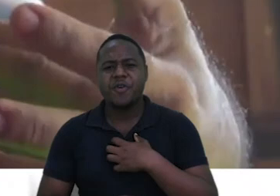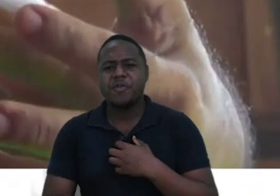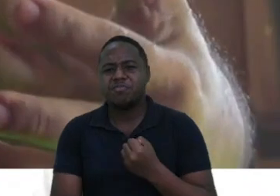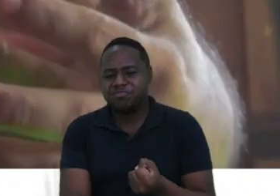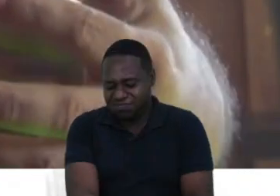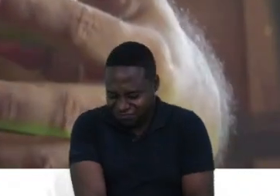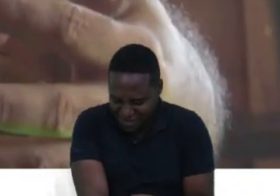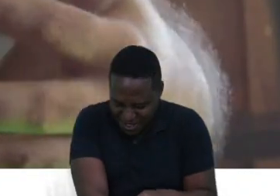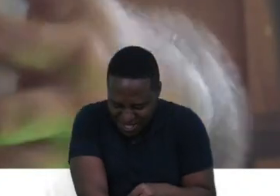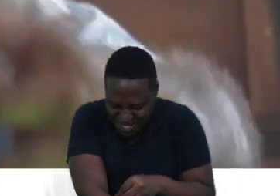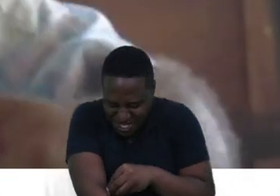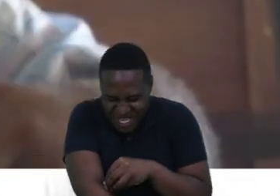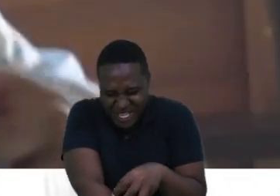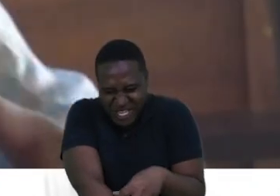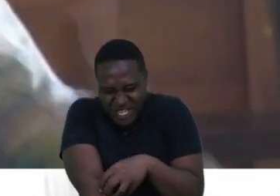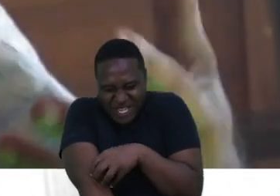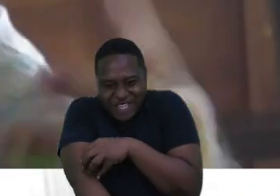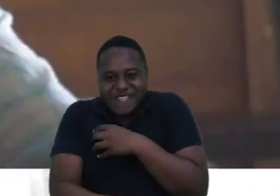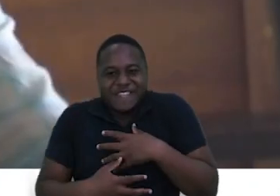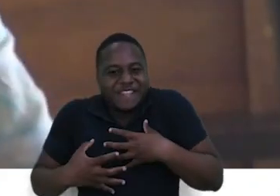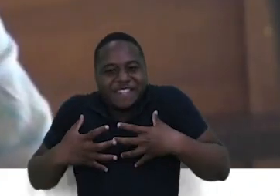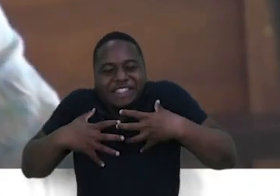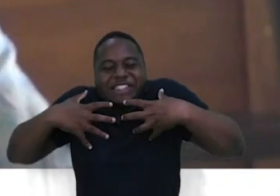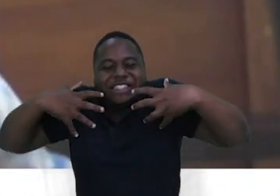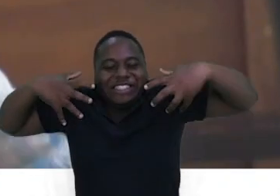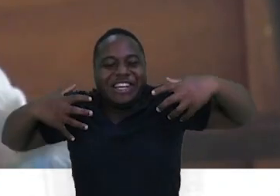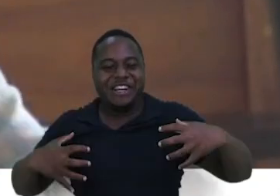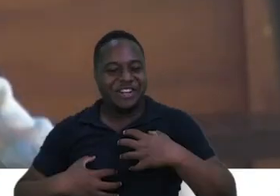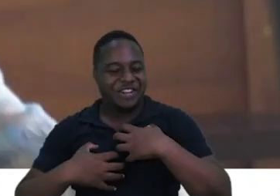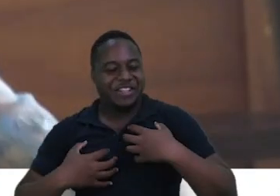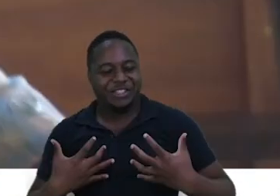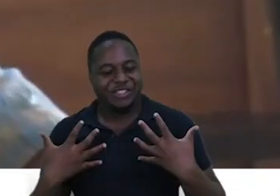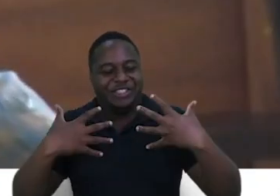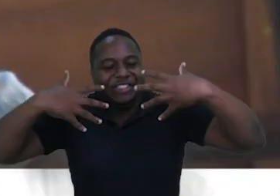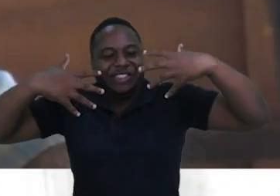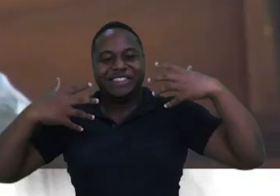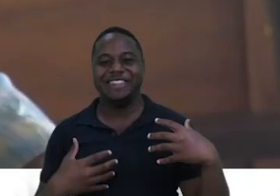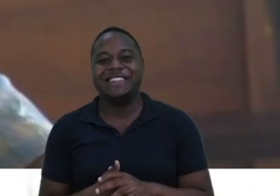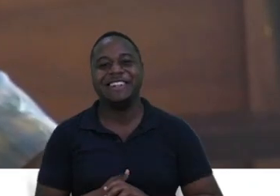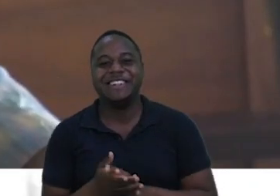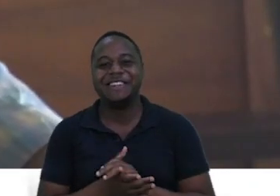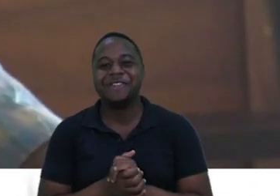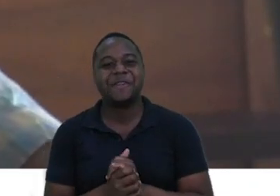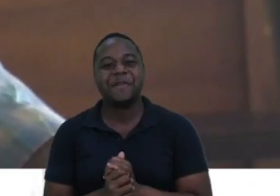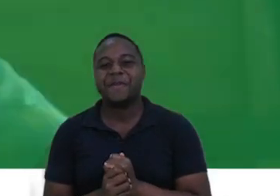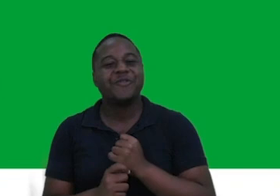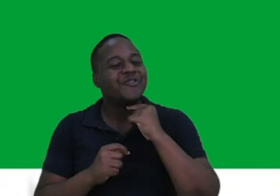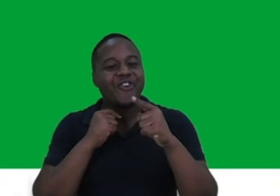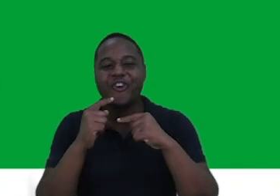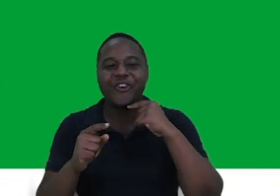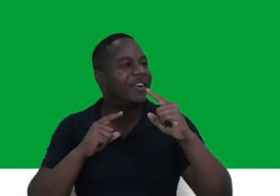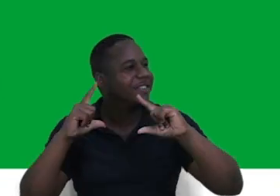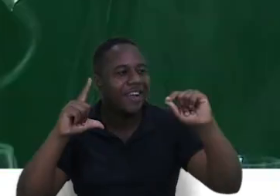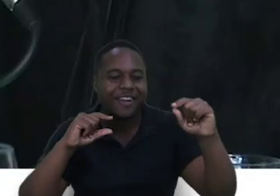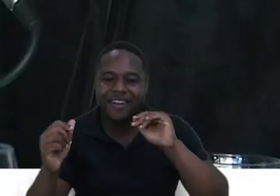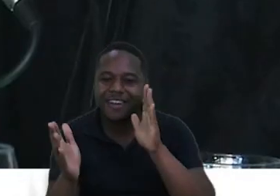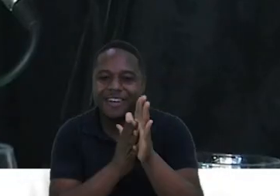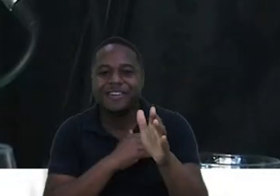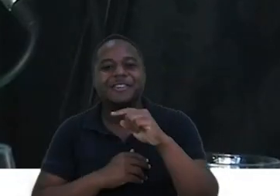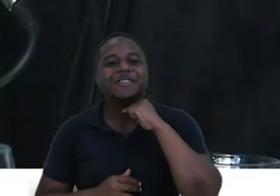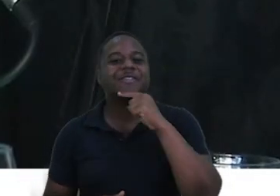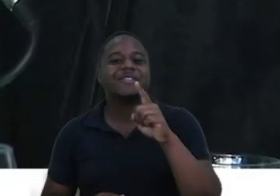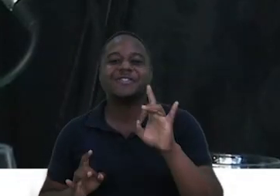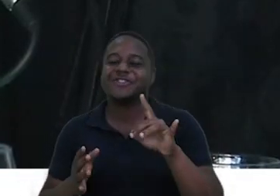nos a gente começa a se balançar, se peneirar todo, como diria minha avó. Não tem pra onde correr, não. Não tem pra onde correr.